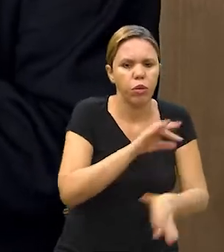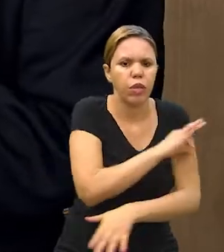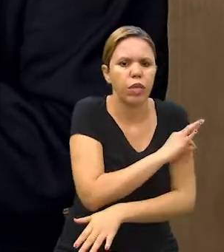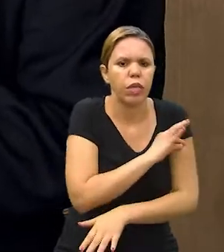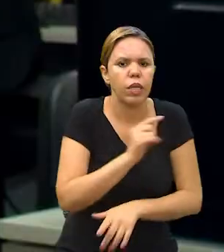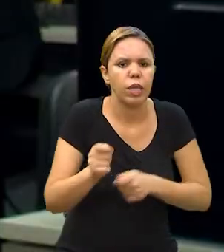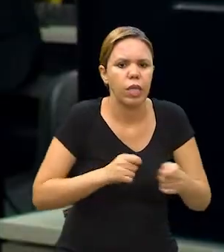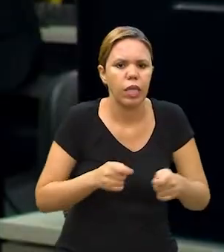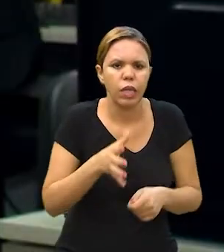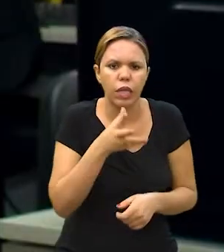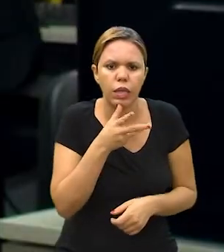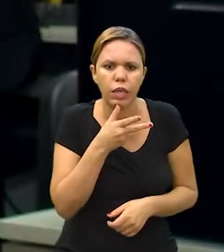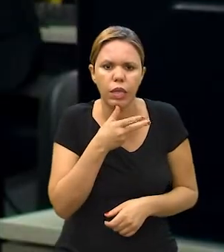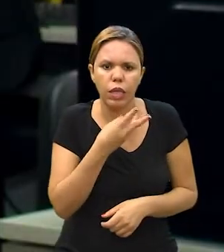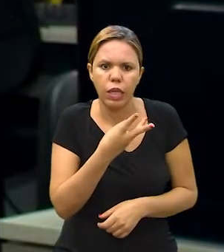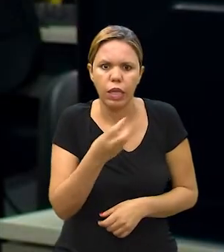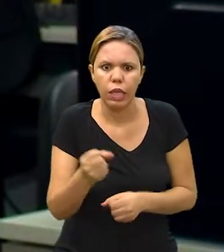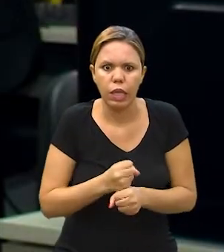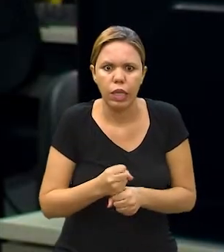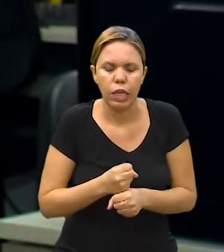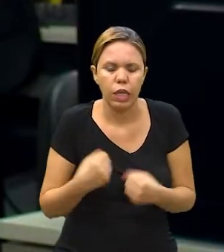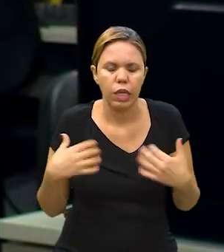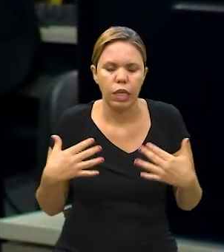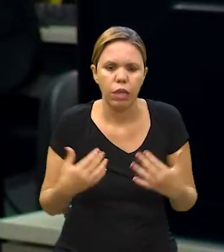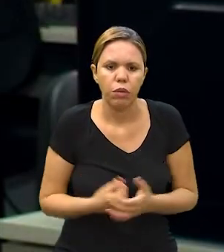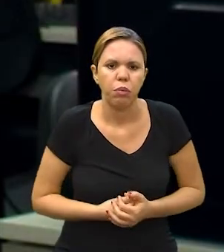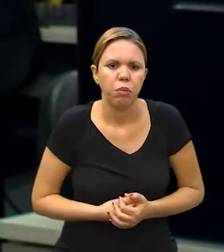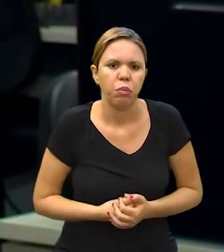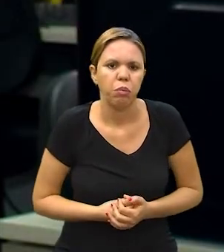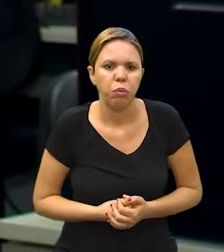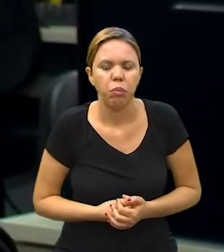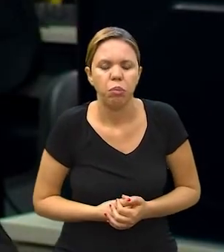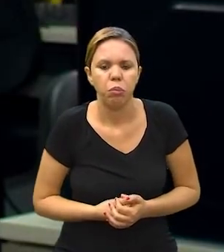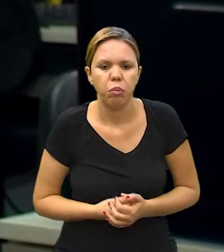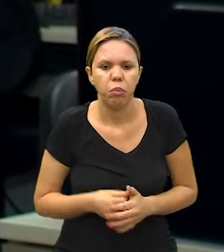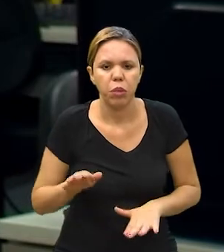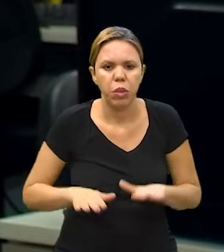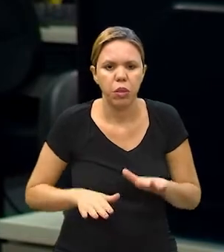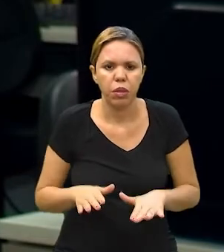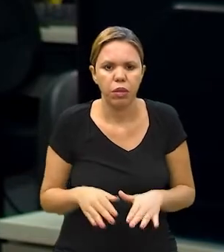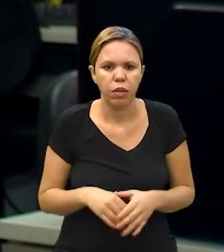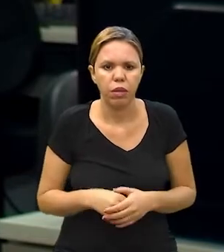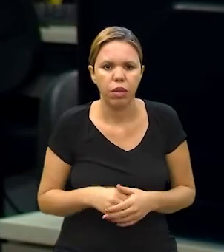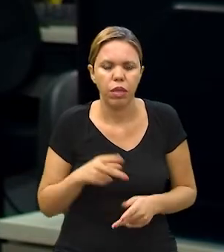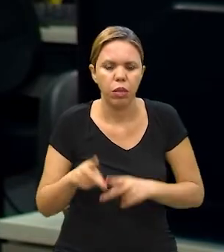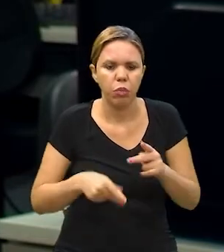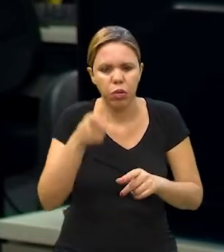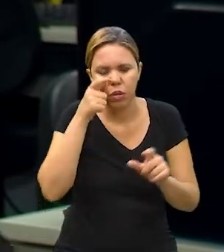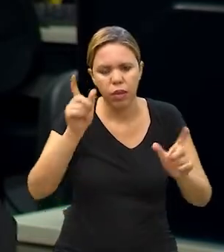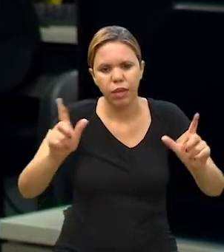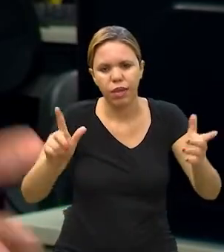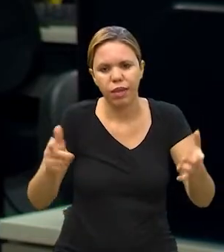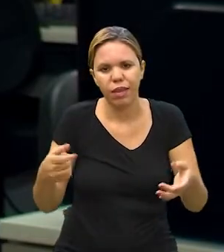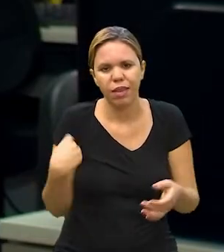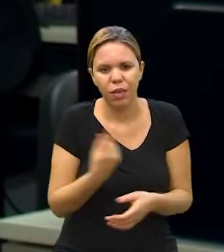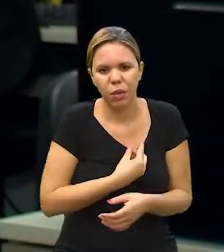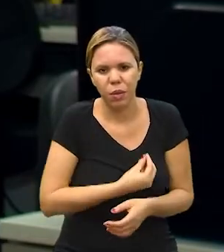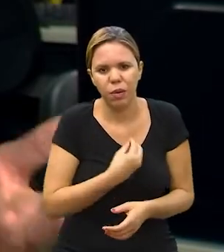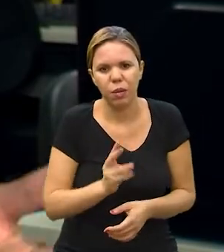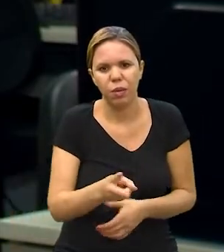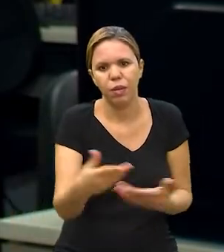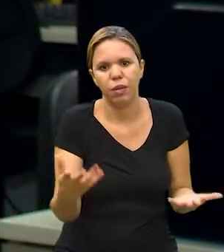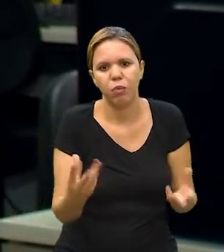tem a duração prevista de 30 anos. 30. Então, provavelmente muitos que estão aqui assistindo, isso é o resto das nossas vidas, o